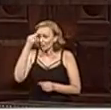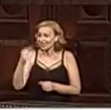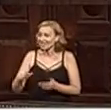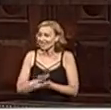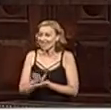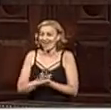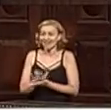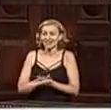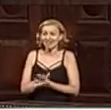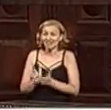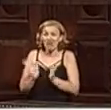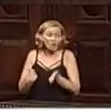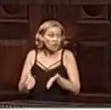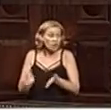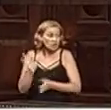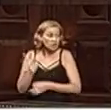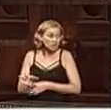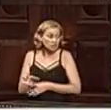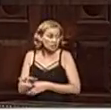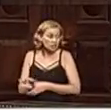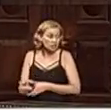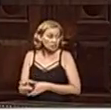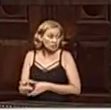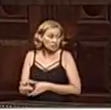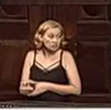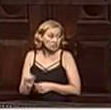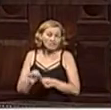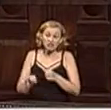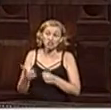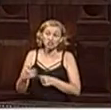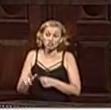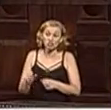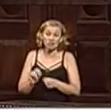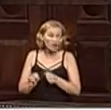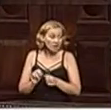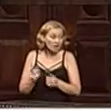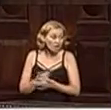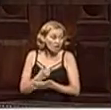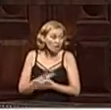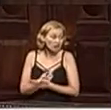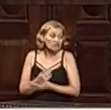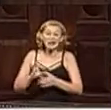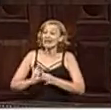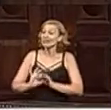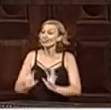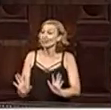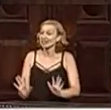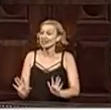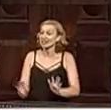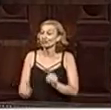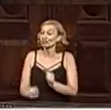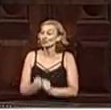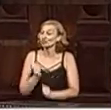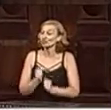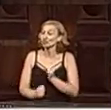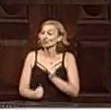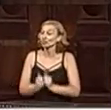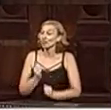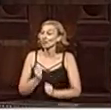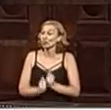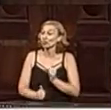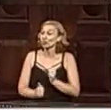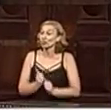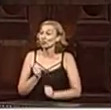com certeza, vai pleitear um outro absurdo, a liberação do jogo para financiar a